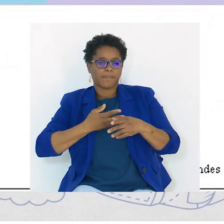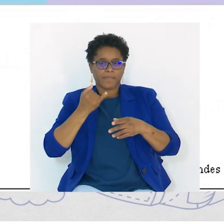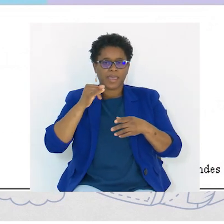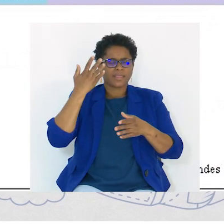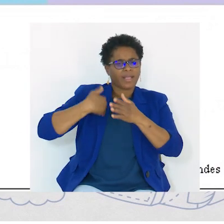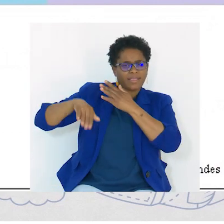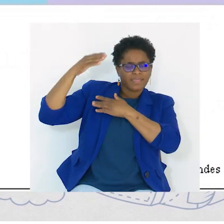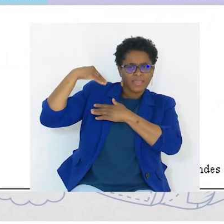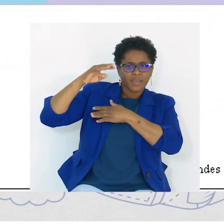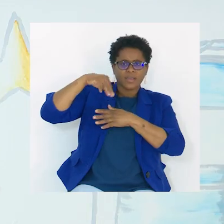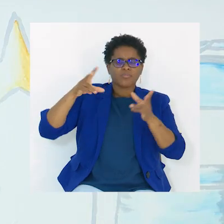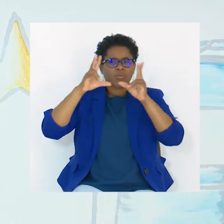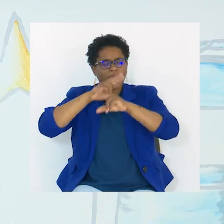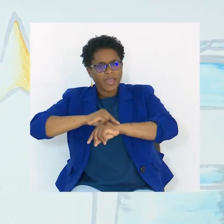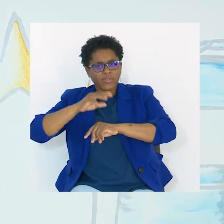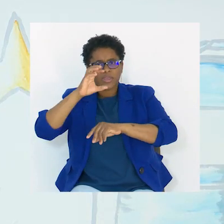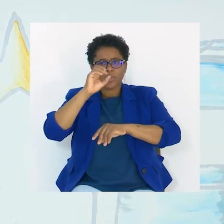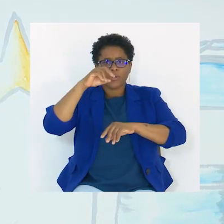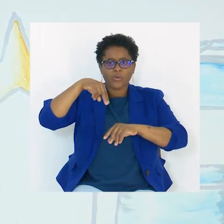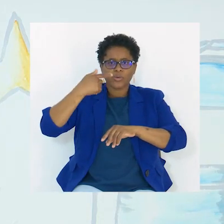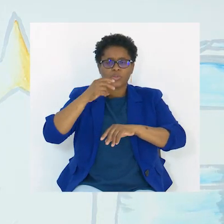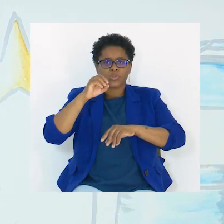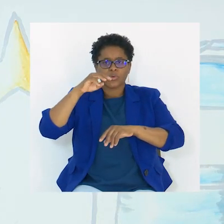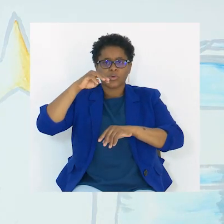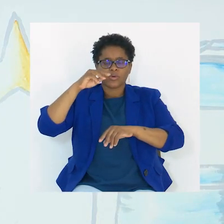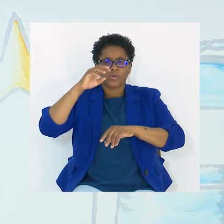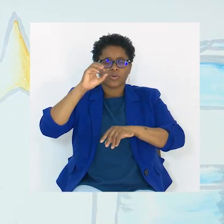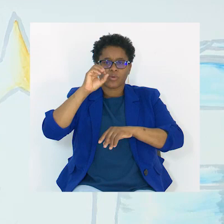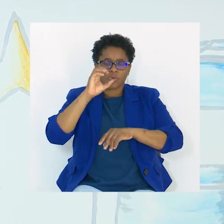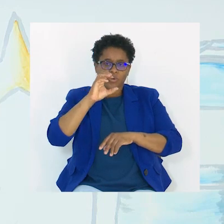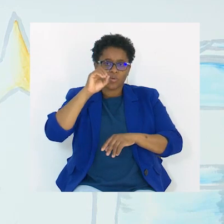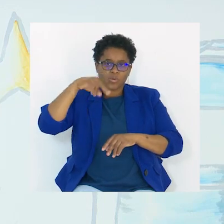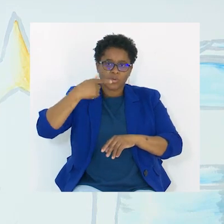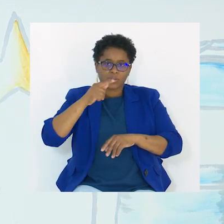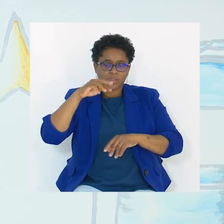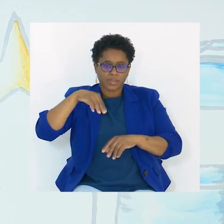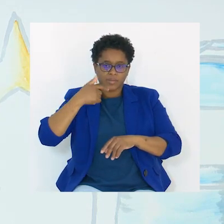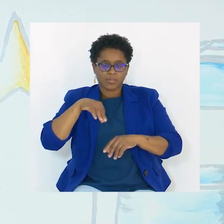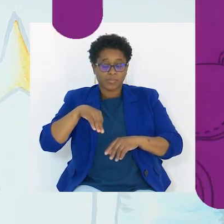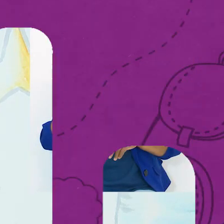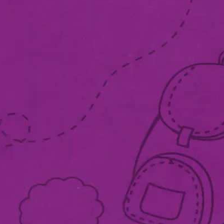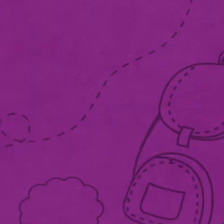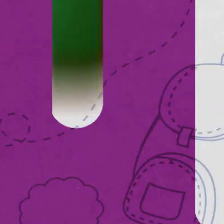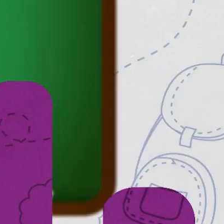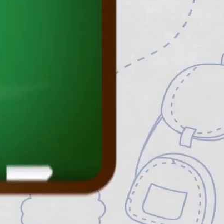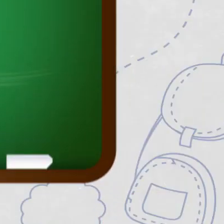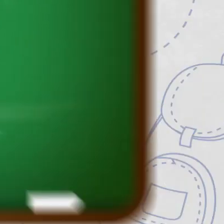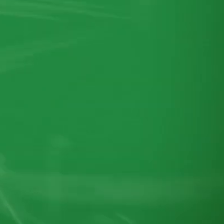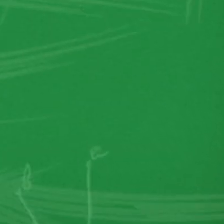Contemporânea. Mas este assunto será melhor explicado na próxima aula.